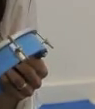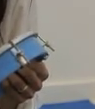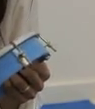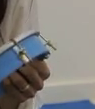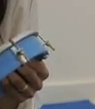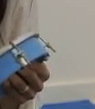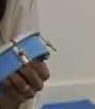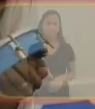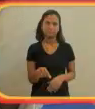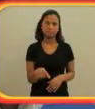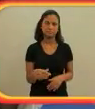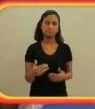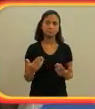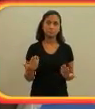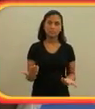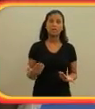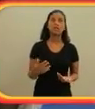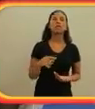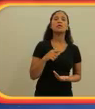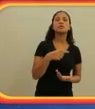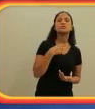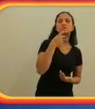na na